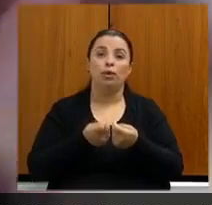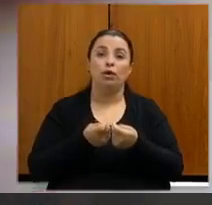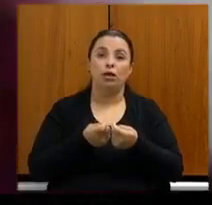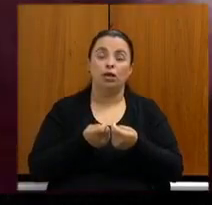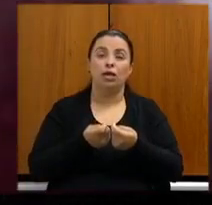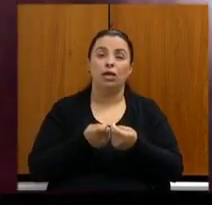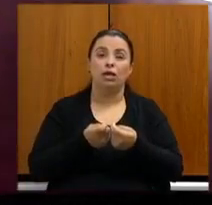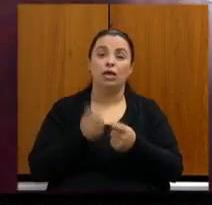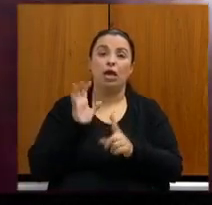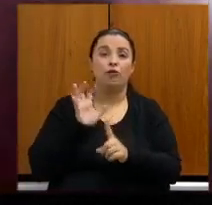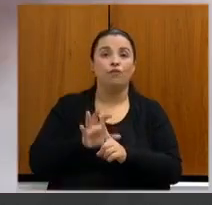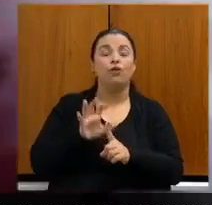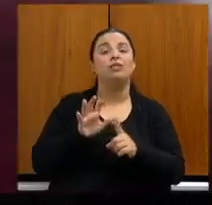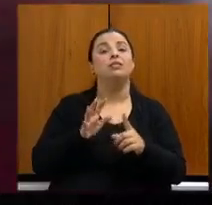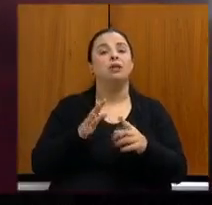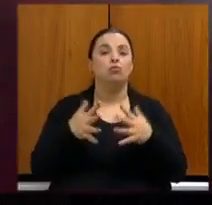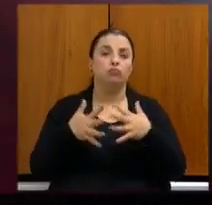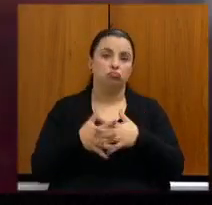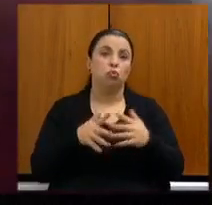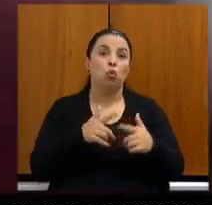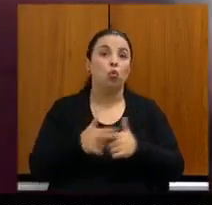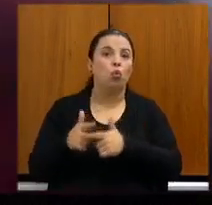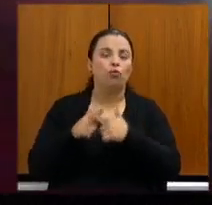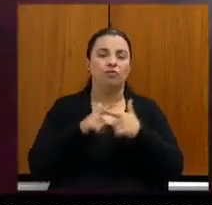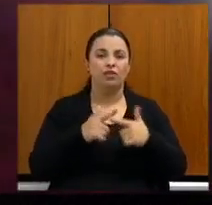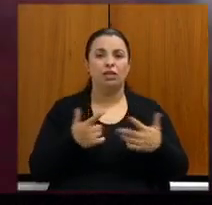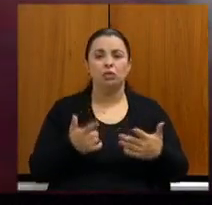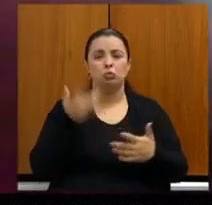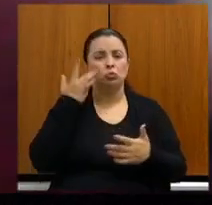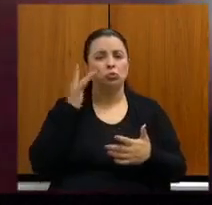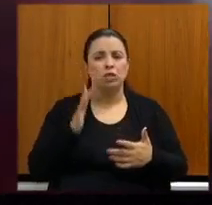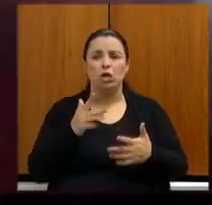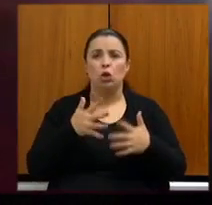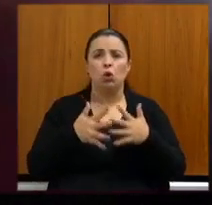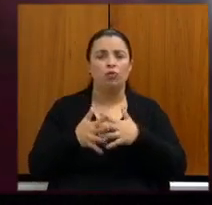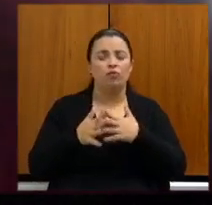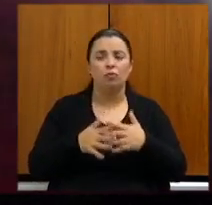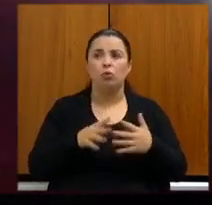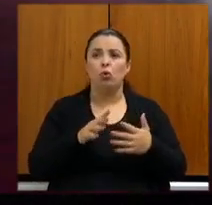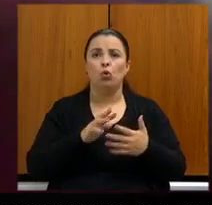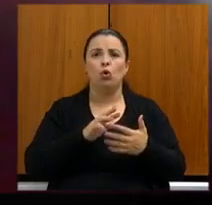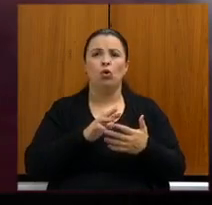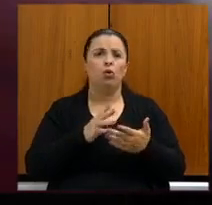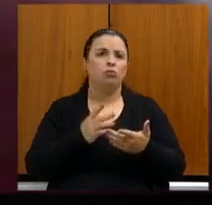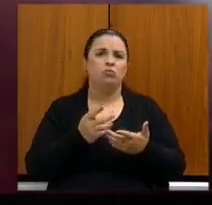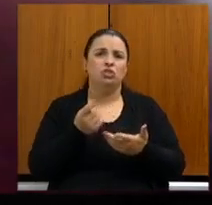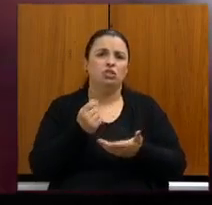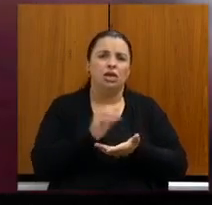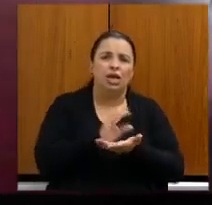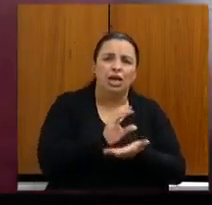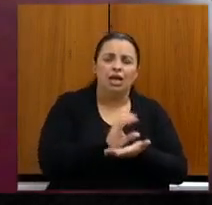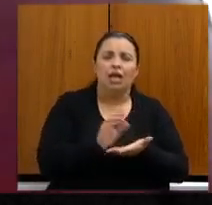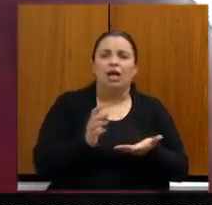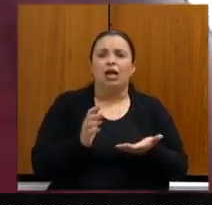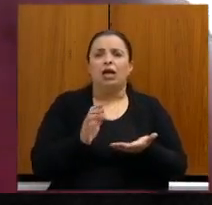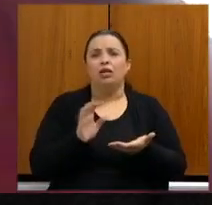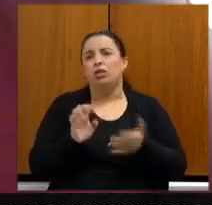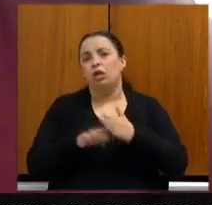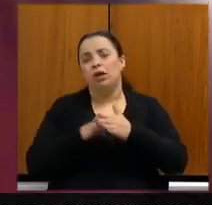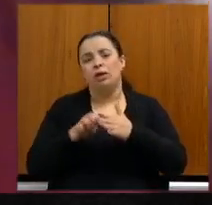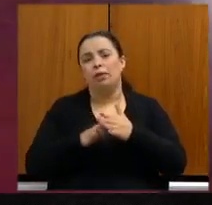conflito e sejam conflito gerar um conflito com grandes Empreendimentos um contexto com próprio estado né E nós temos